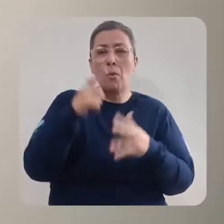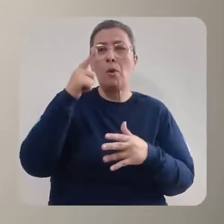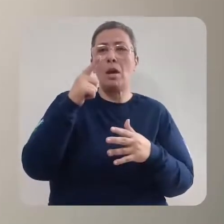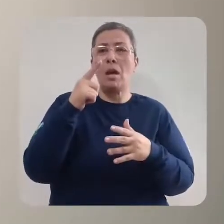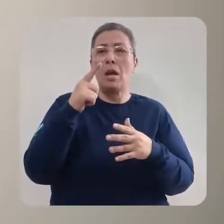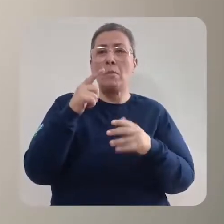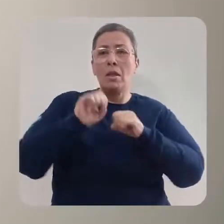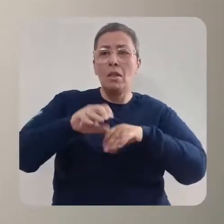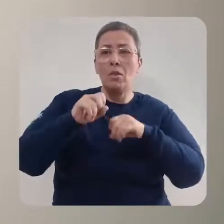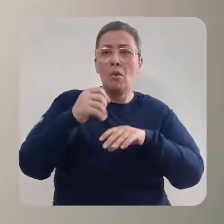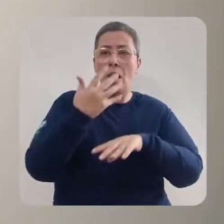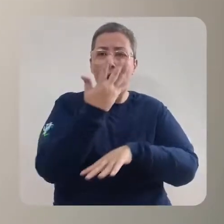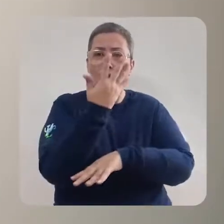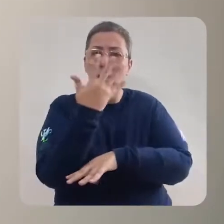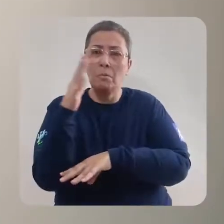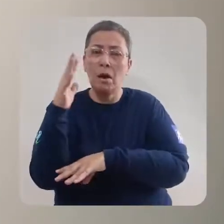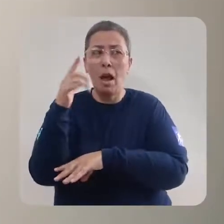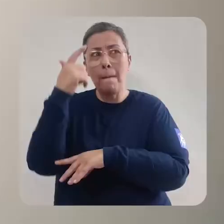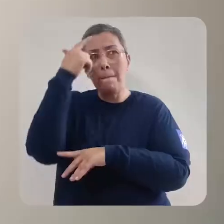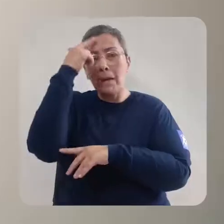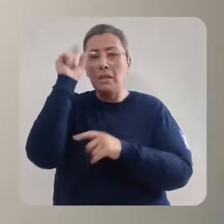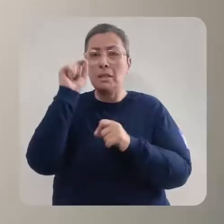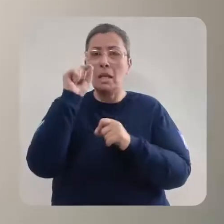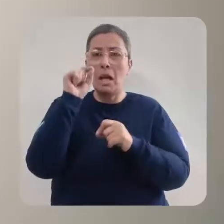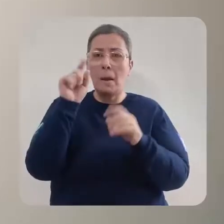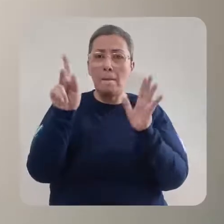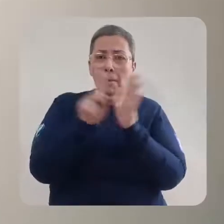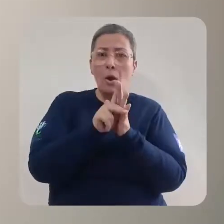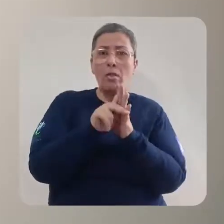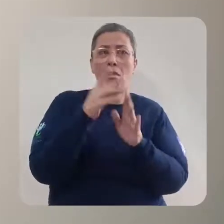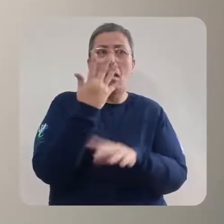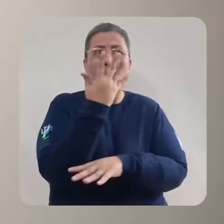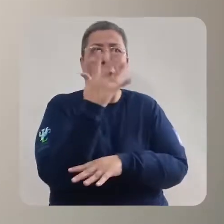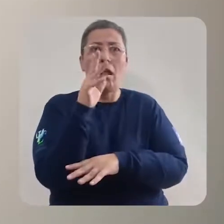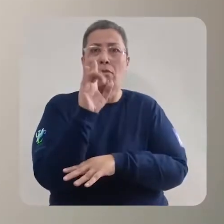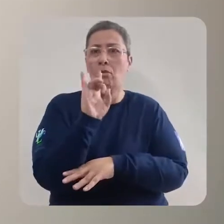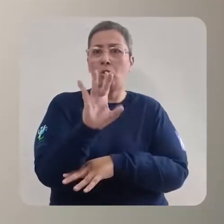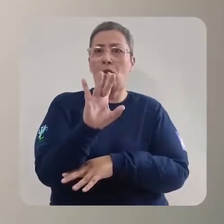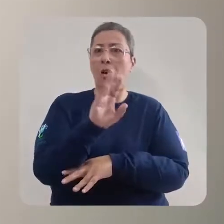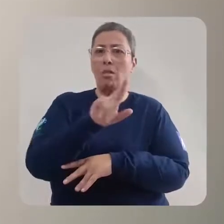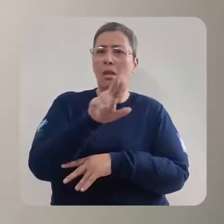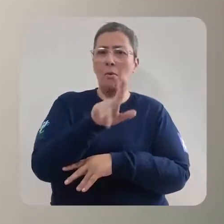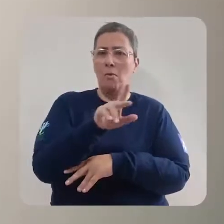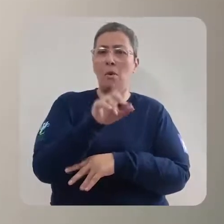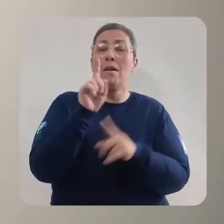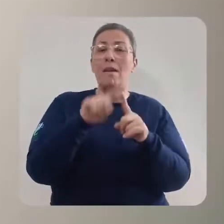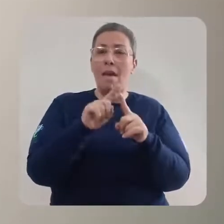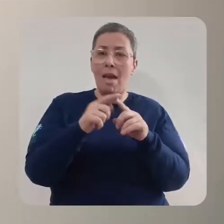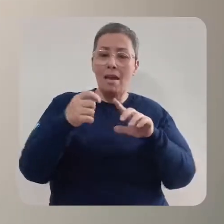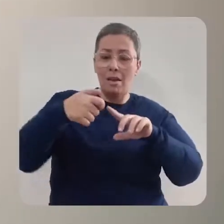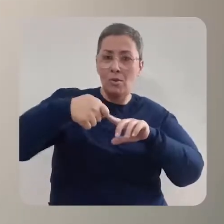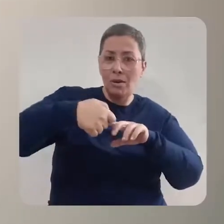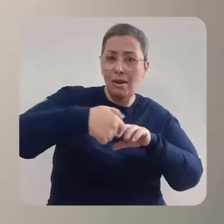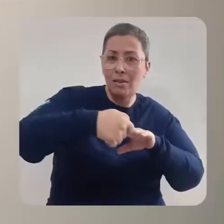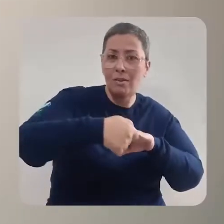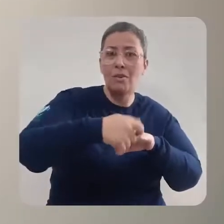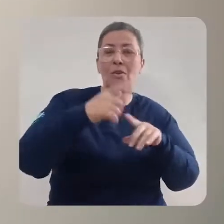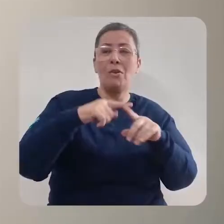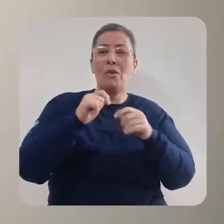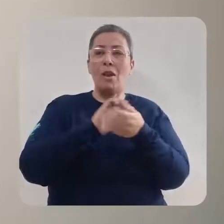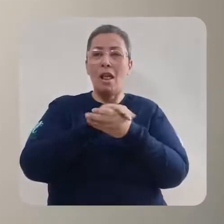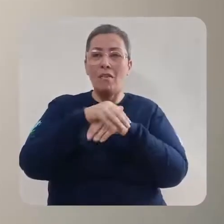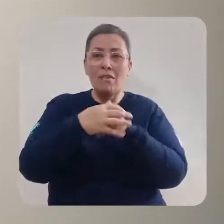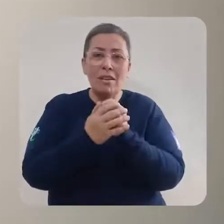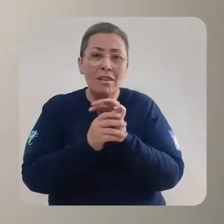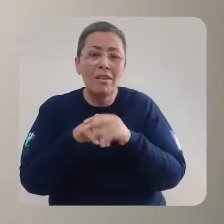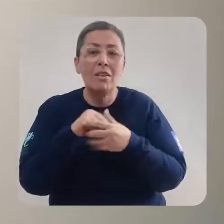educação ambiental, né, muitas vezes as pessoas ficam atreladas a árvores, né, somente. Não, é cortar as unhas, é